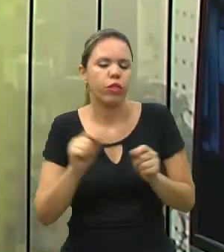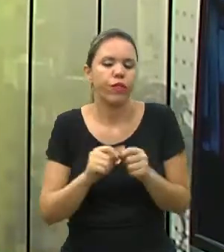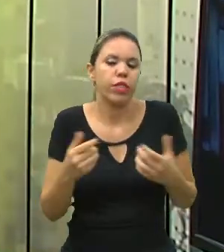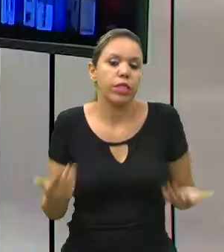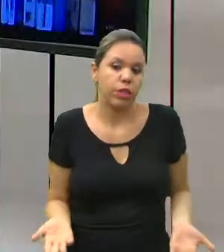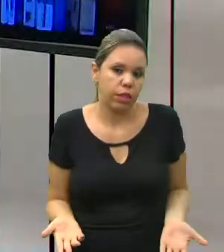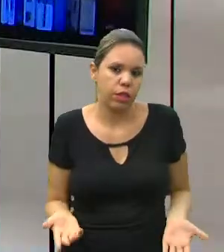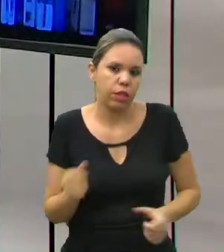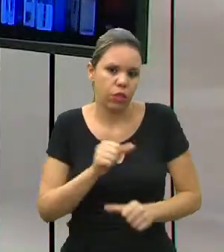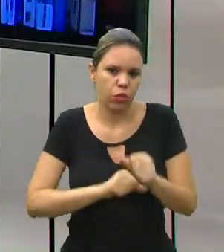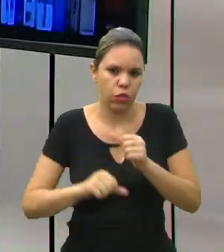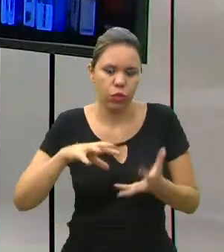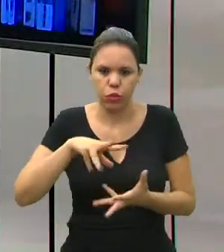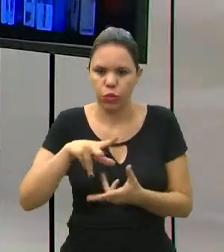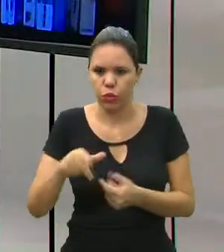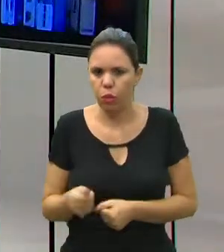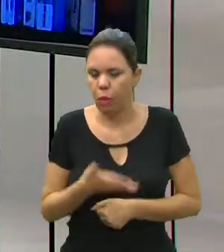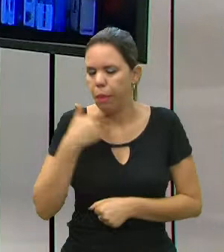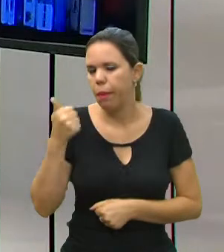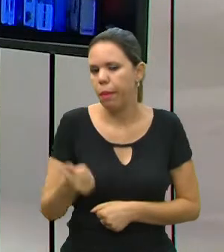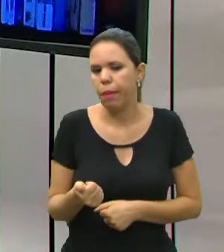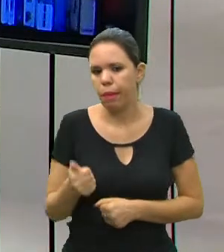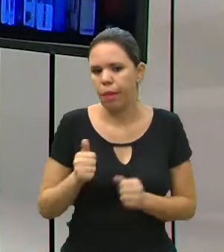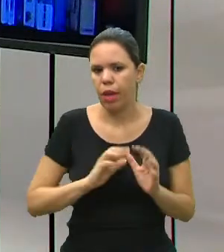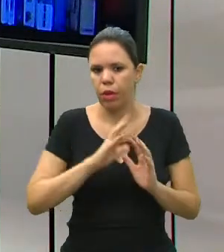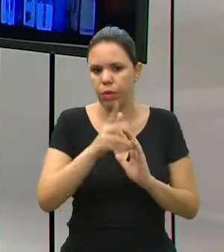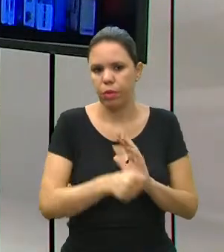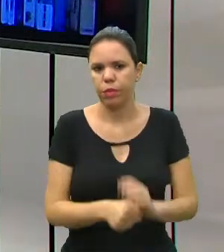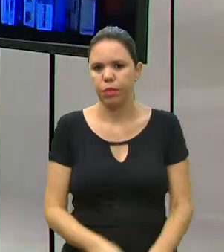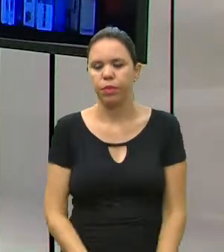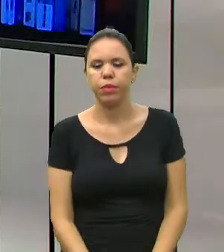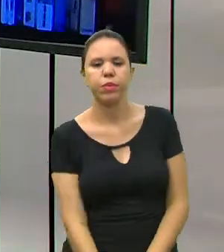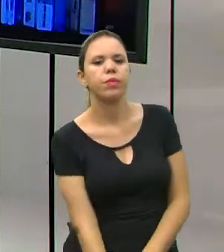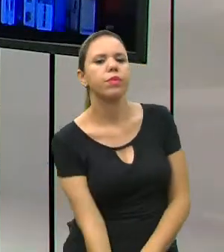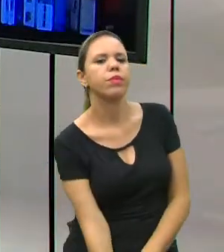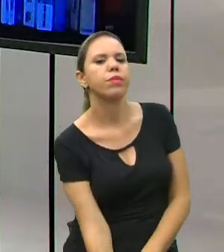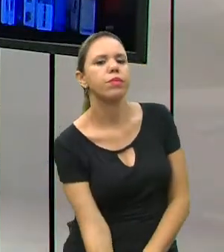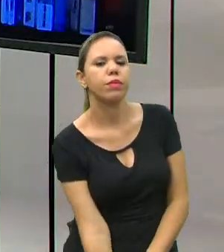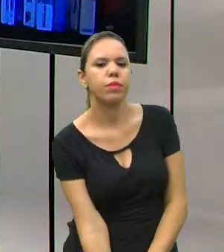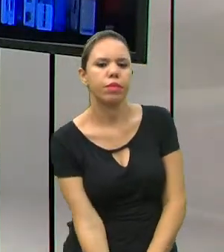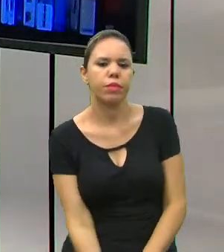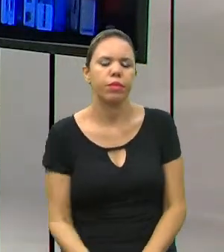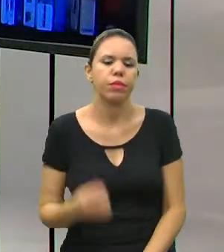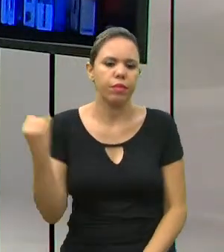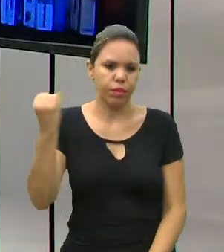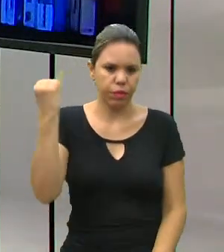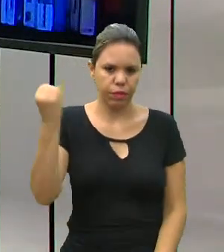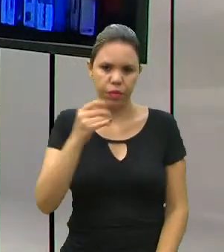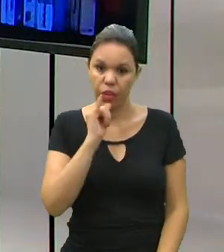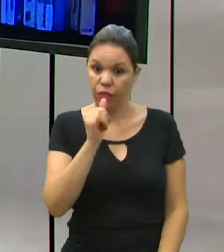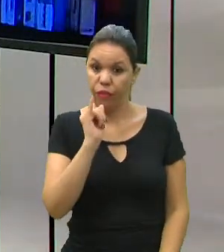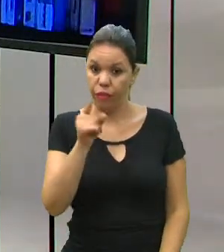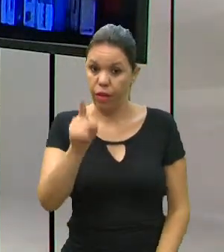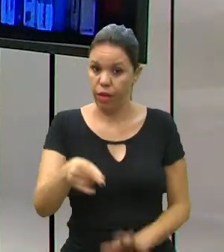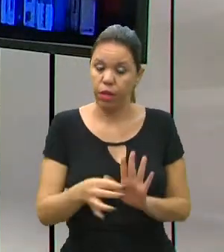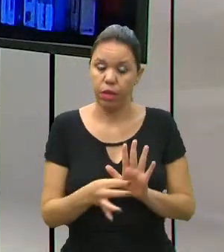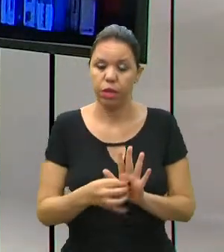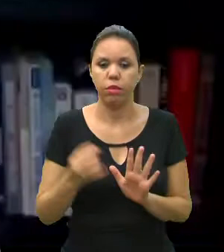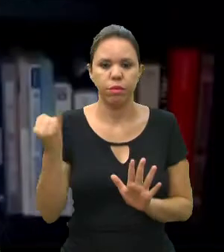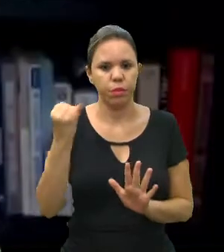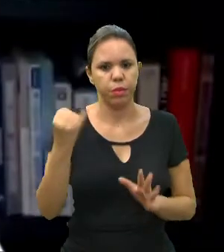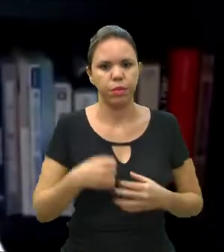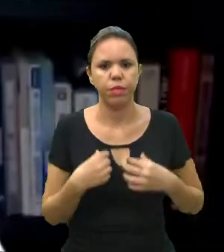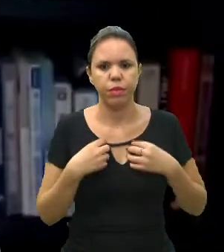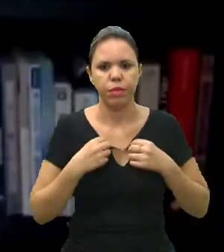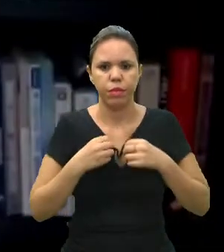o que a gente pode fazer para tornar o nosso mundo melhor no meio ambiente? Bom, é importante colocar essa questão, Mariana,